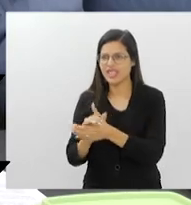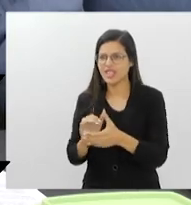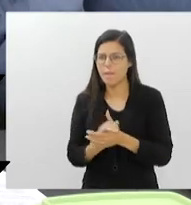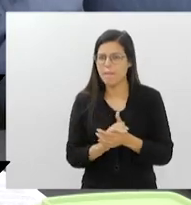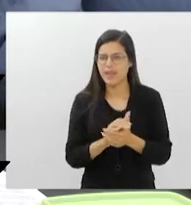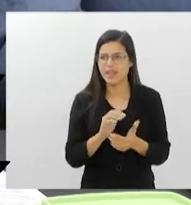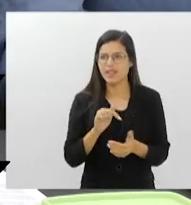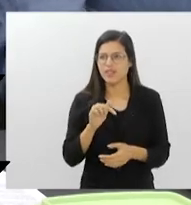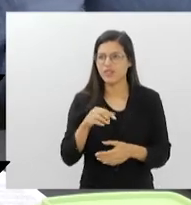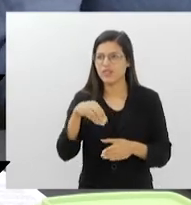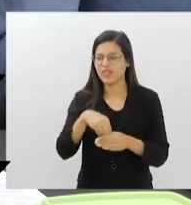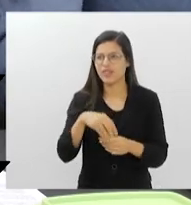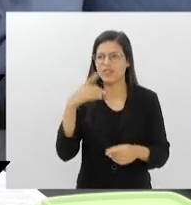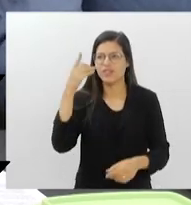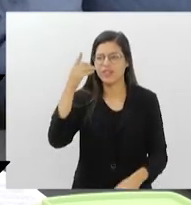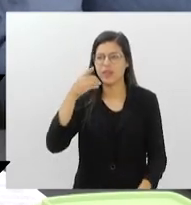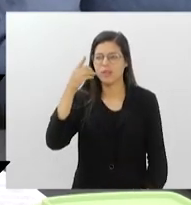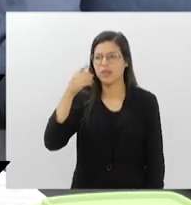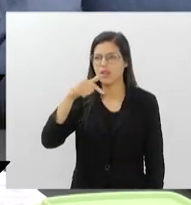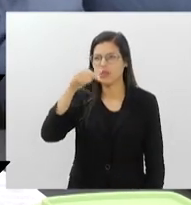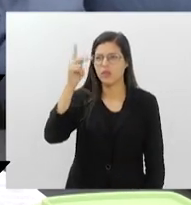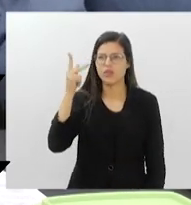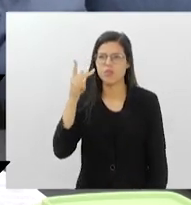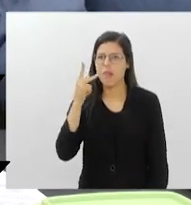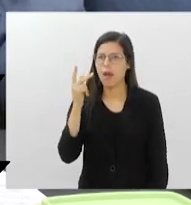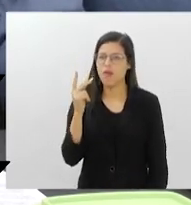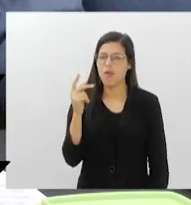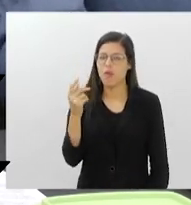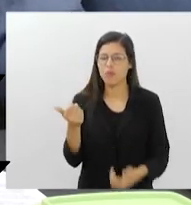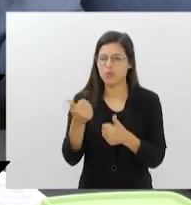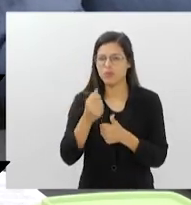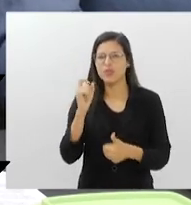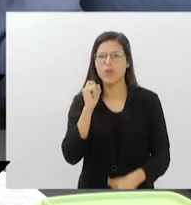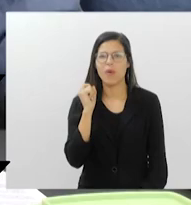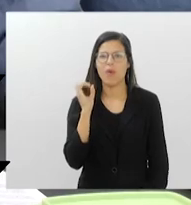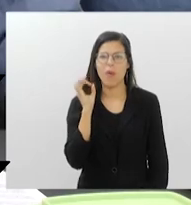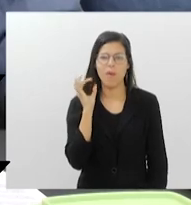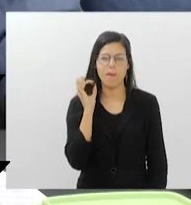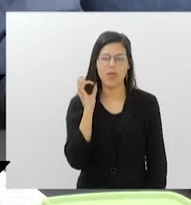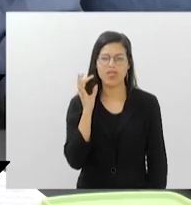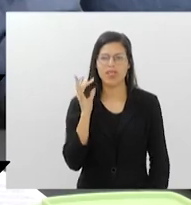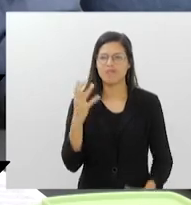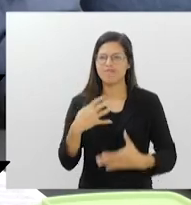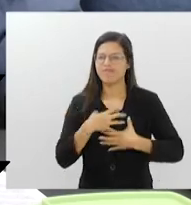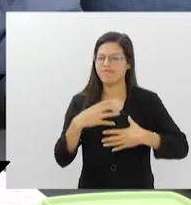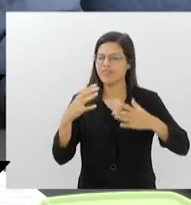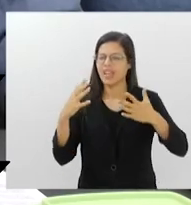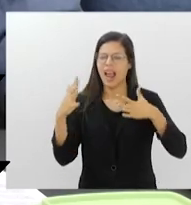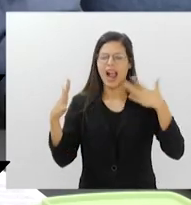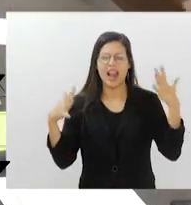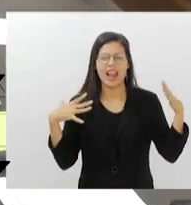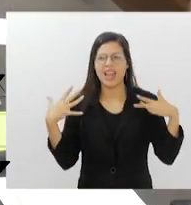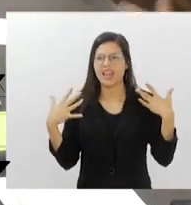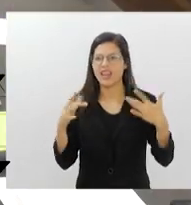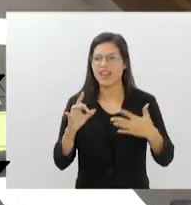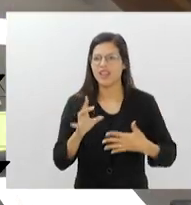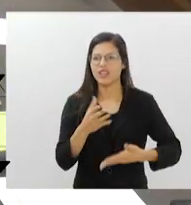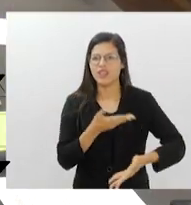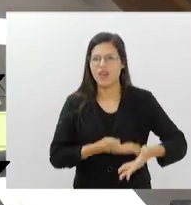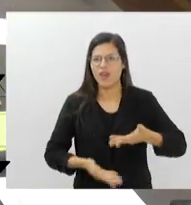Paulo com ou sem reposição hormonal ficaria na maior alegria possível coisa que eu apenas compartilharei